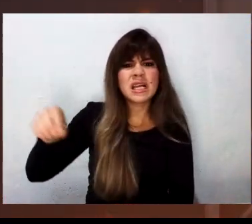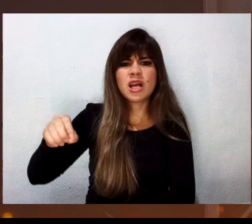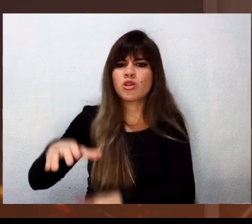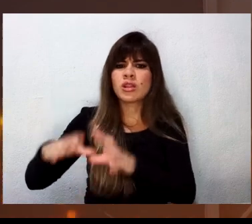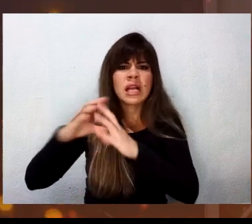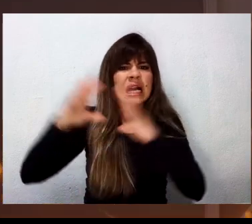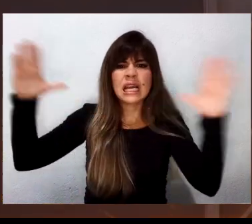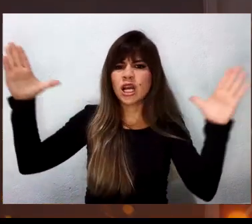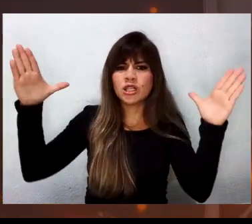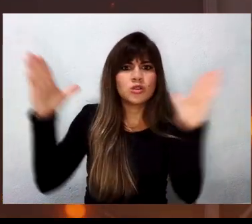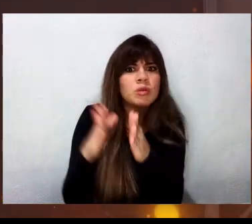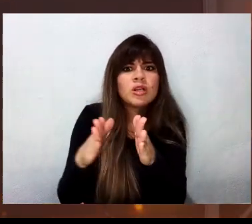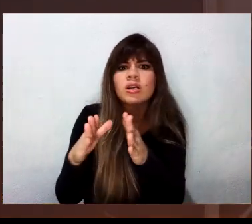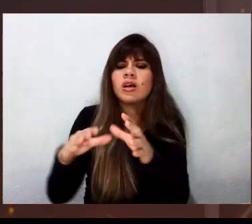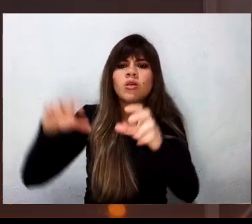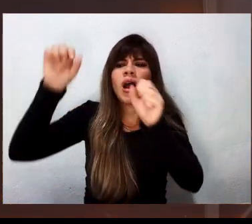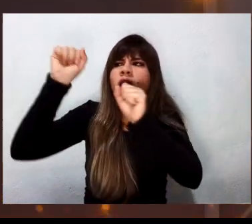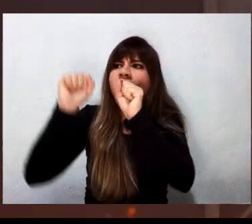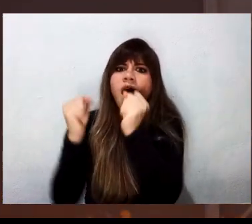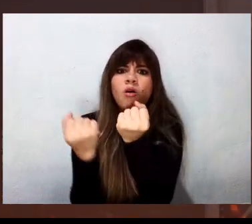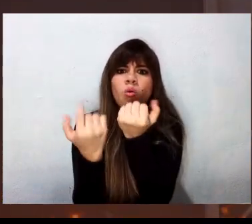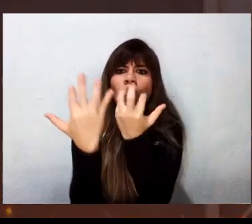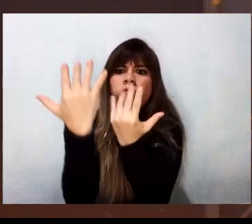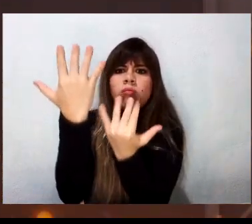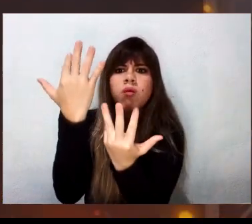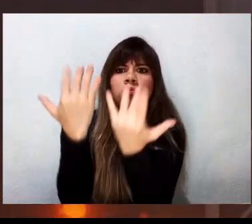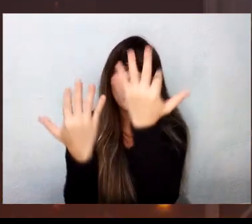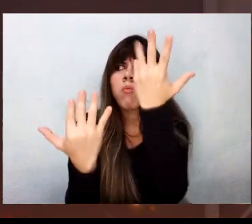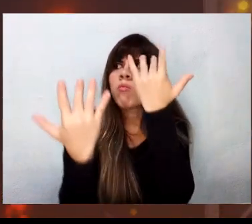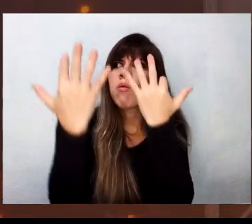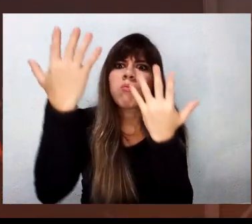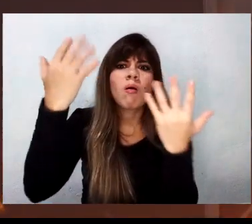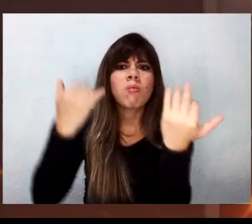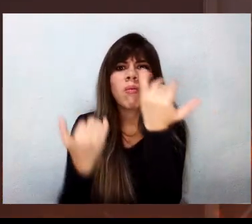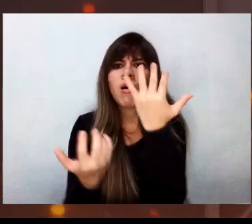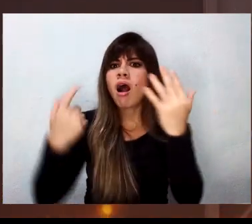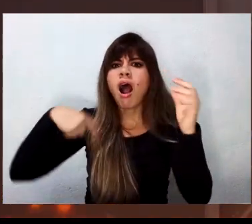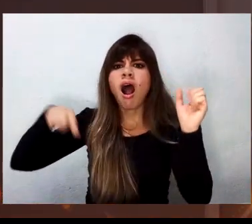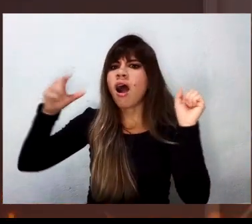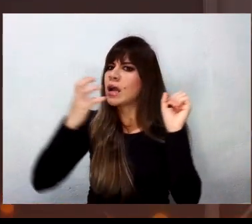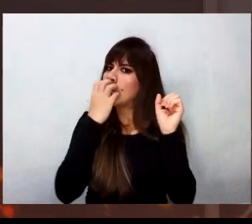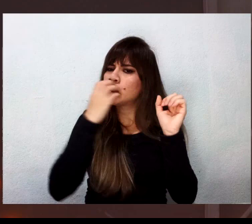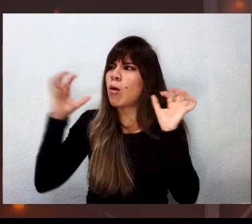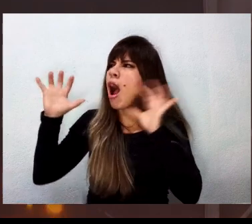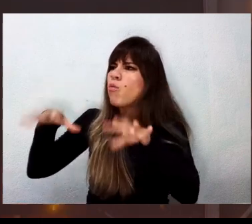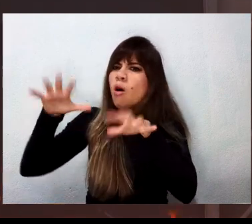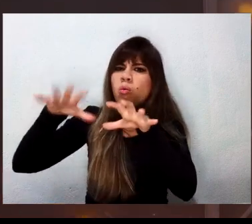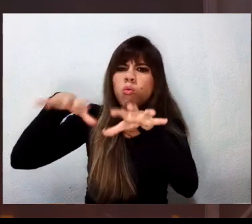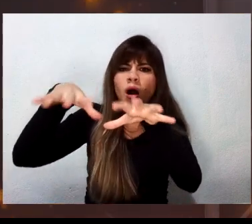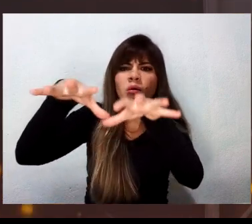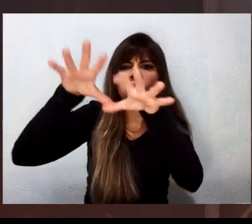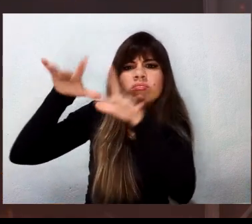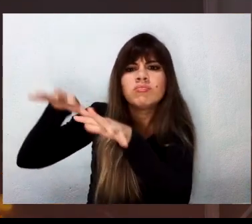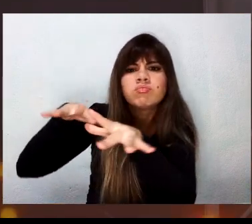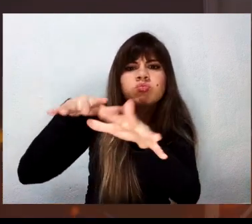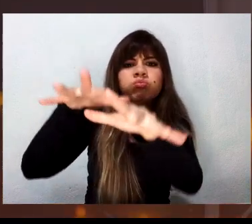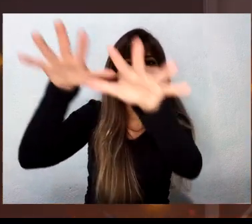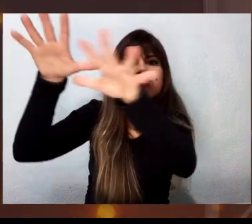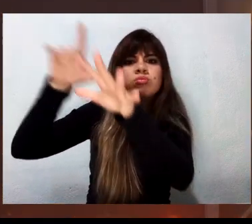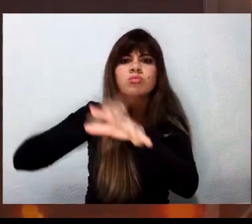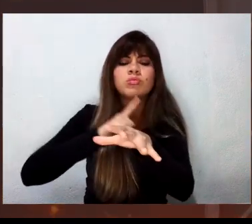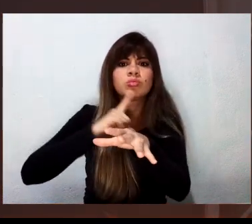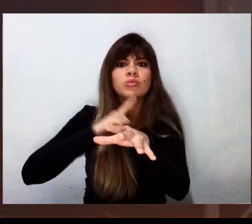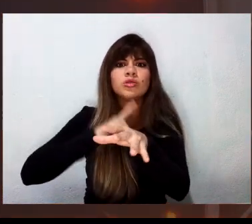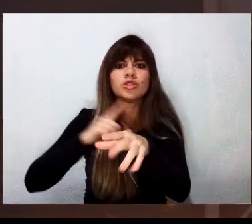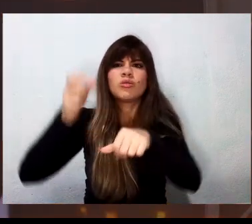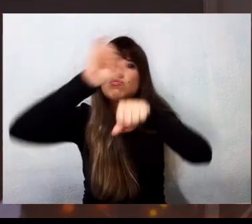e formas correu diante das luzes oscilantes vindos das trevas ao redor e prontamente sentaram em cima de